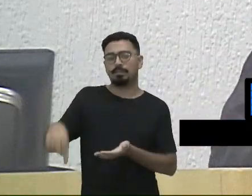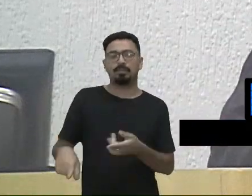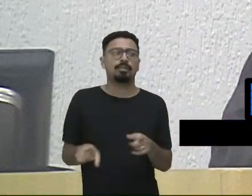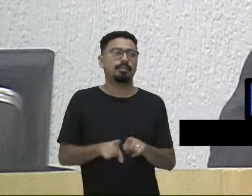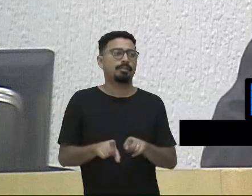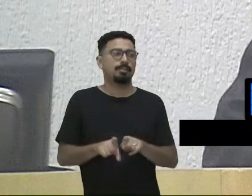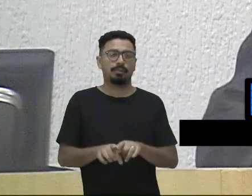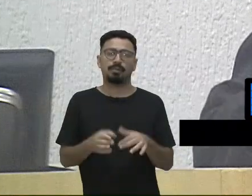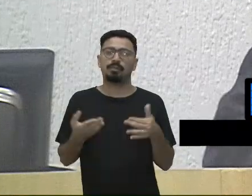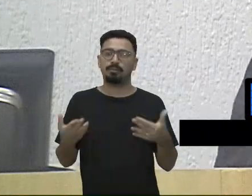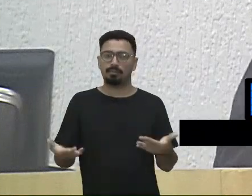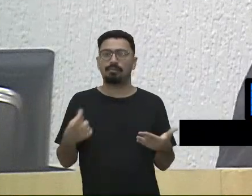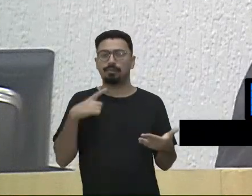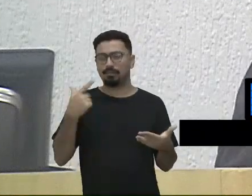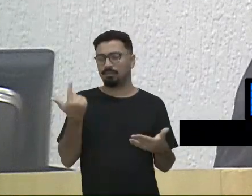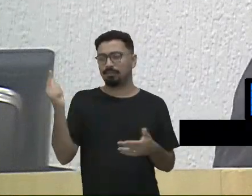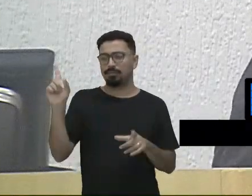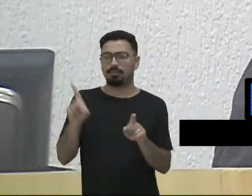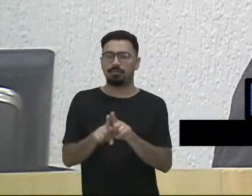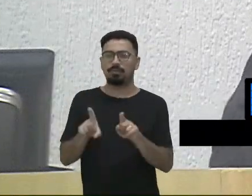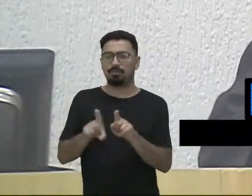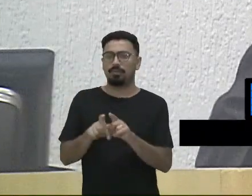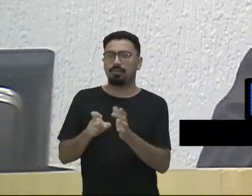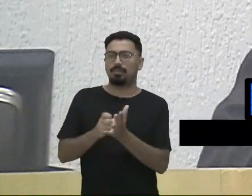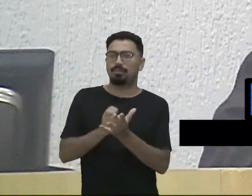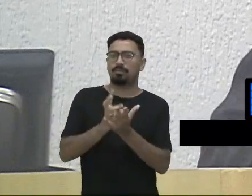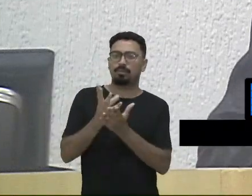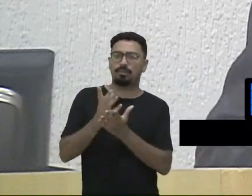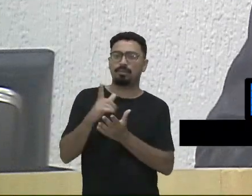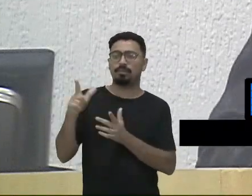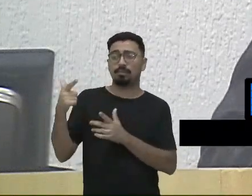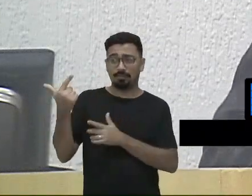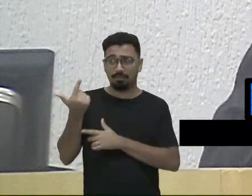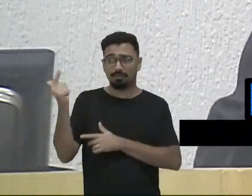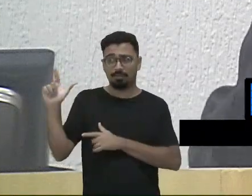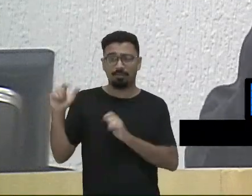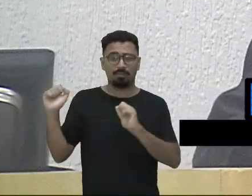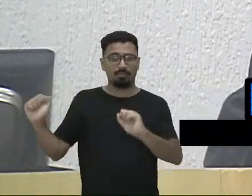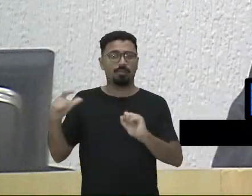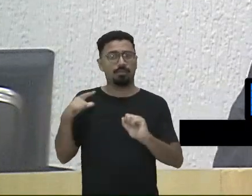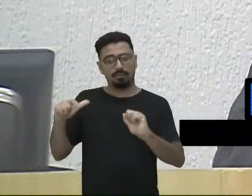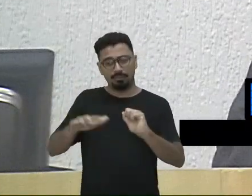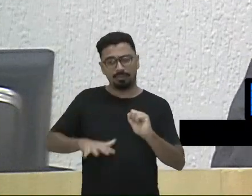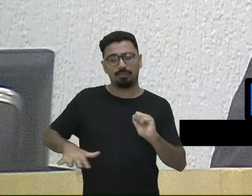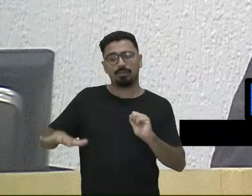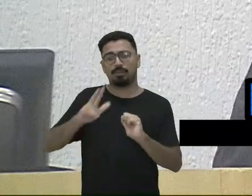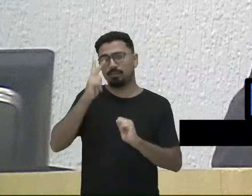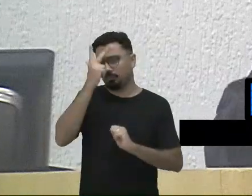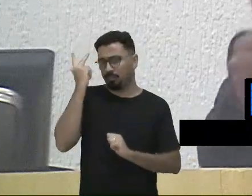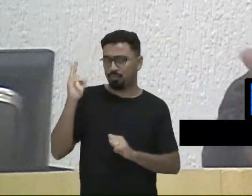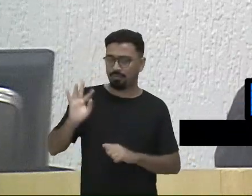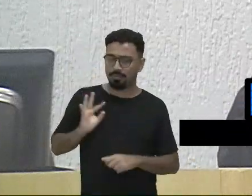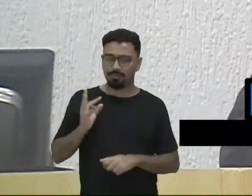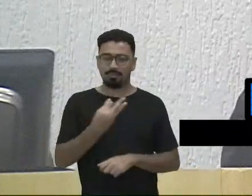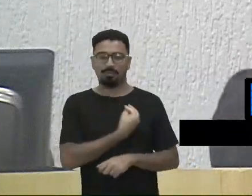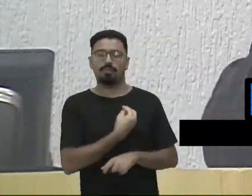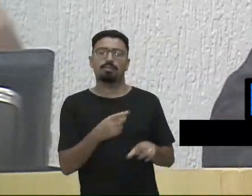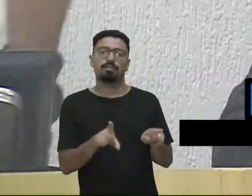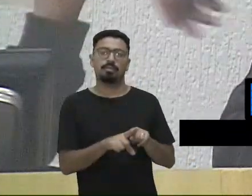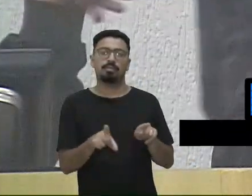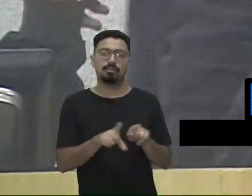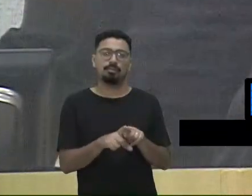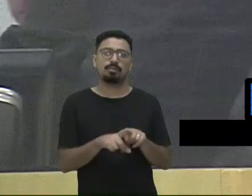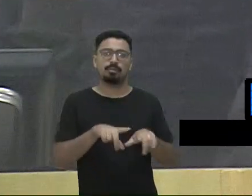Espero que existam outras, que essa seja a primeira de muitas e que nas outras a gente veja esse espaço ocupado por mais pessoas trans, por